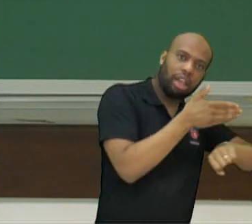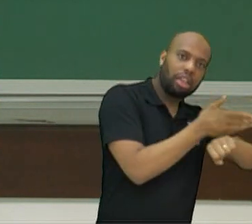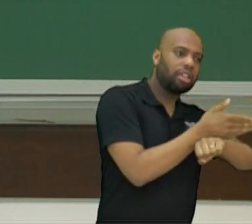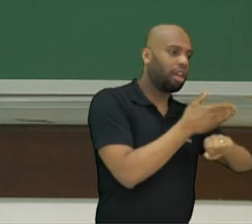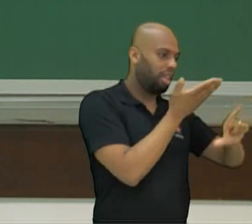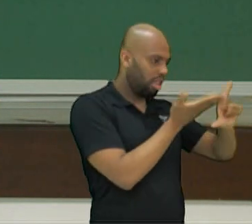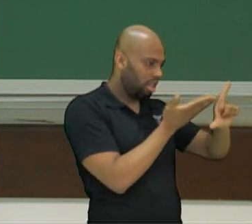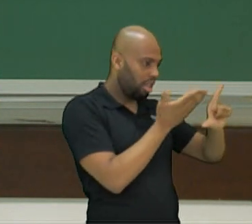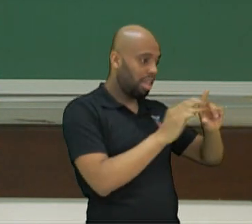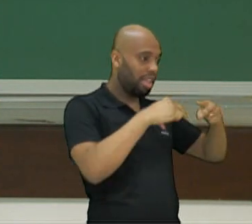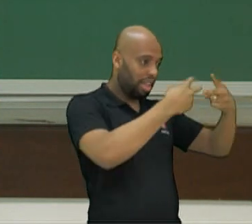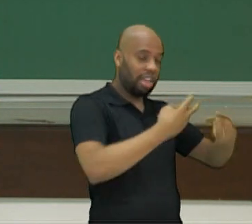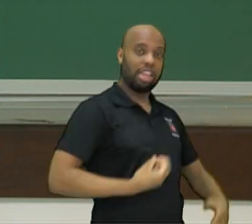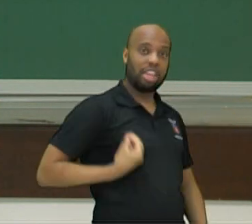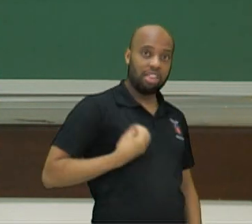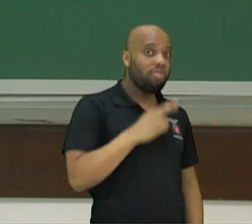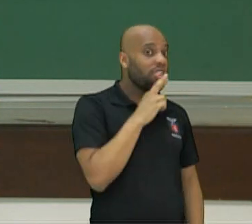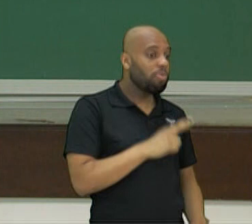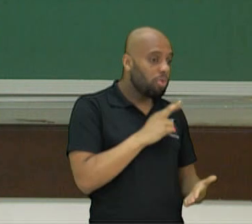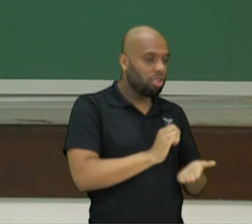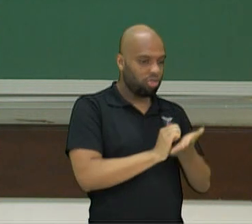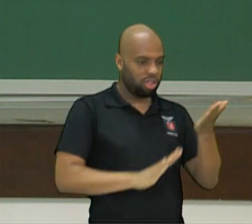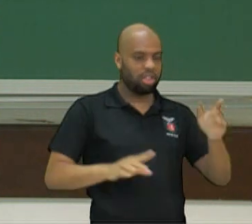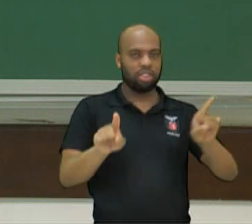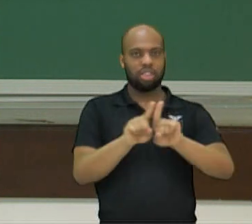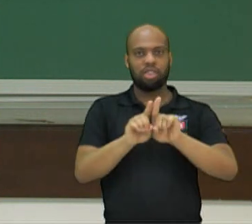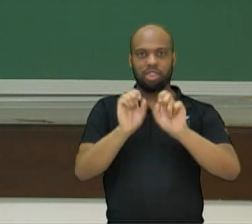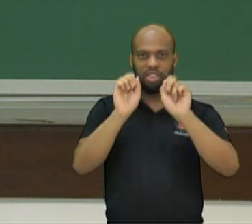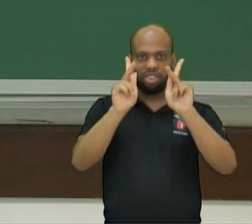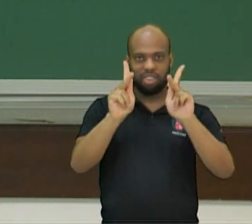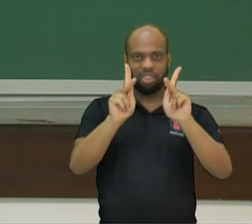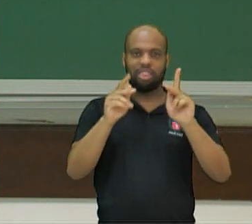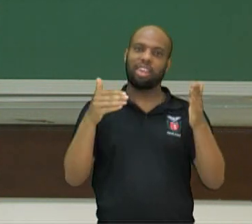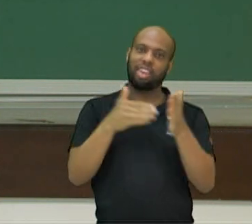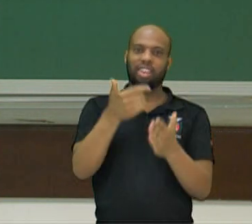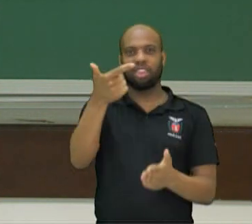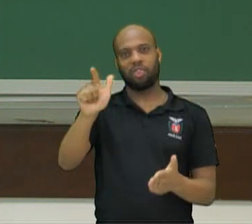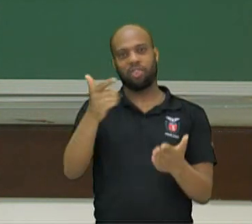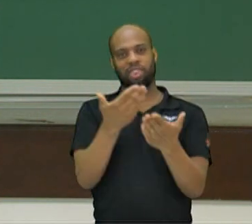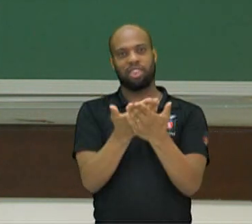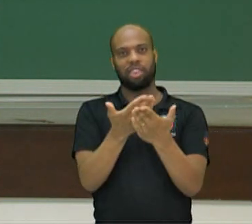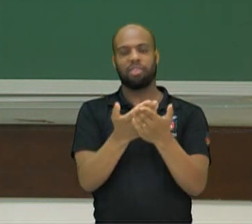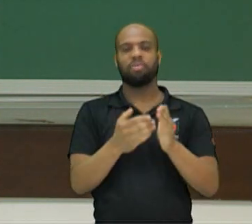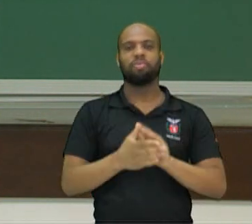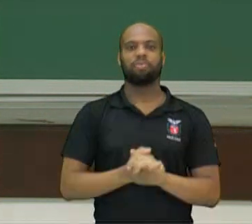sua presença e fazer as atividades, ok? Até mais.